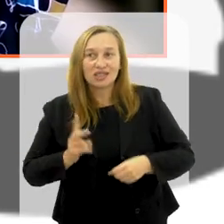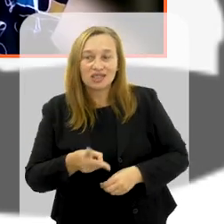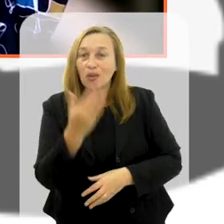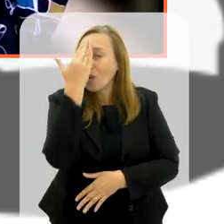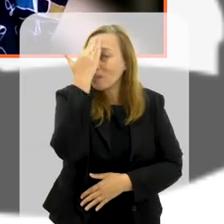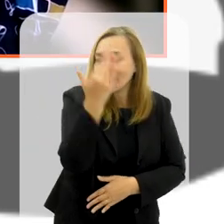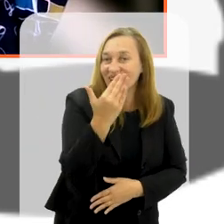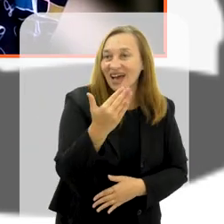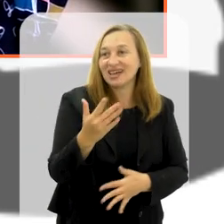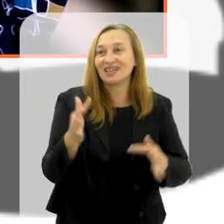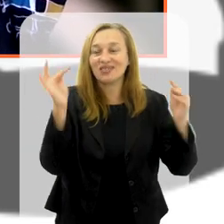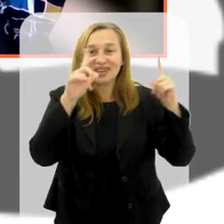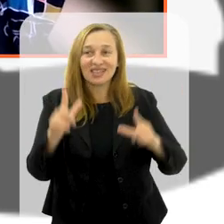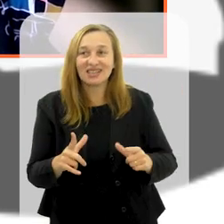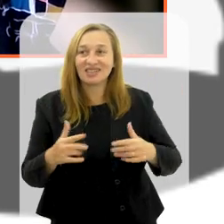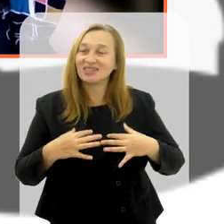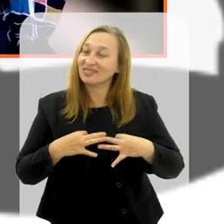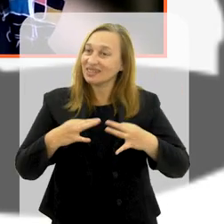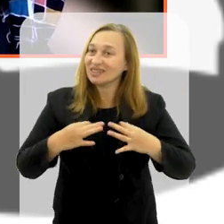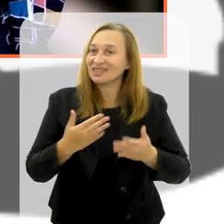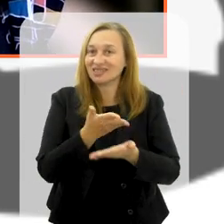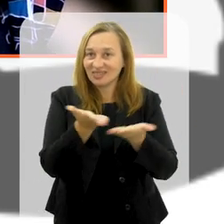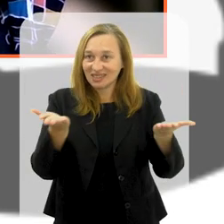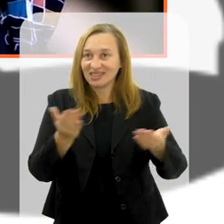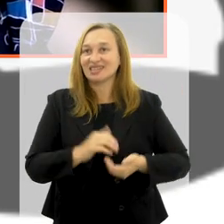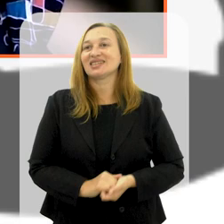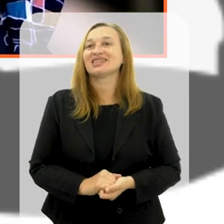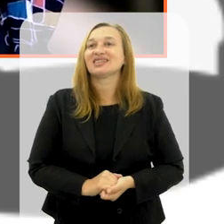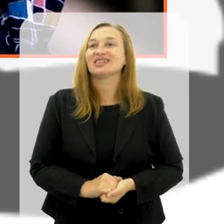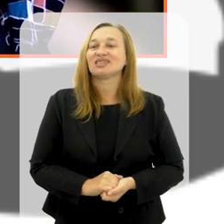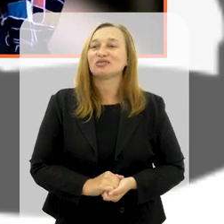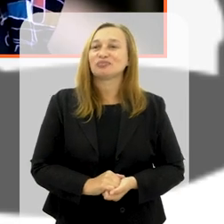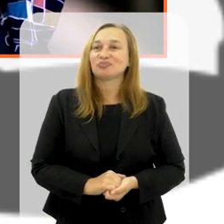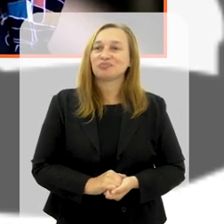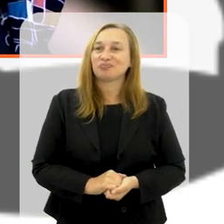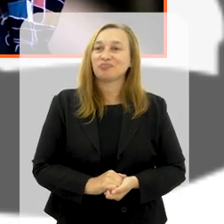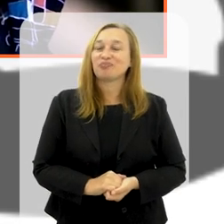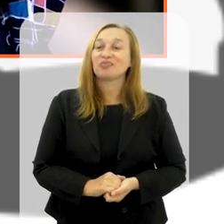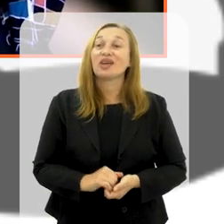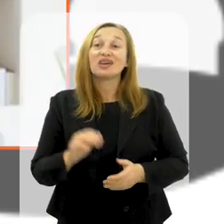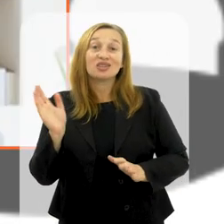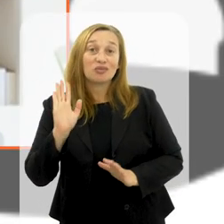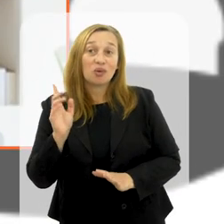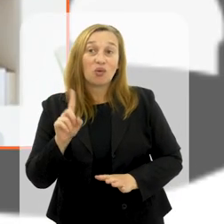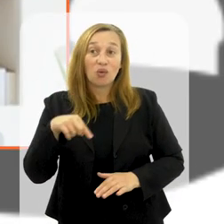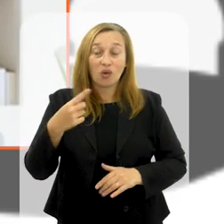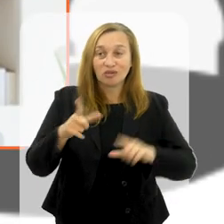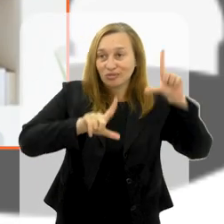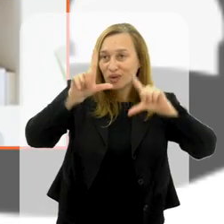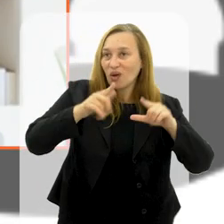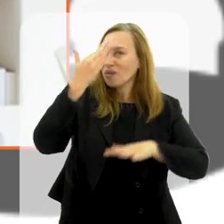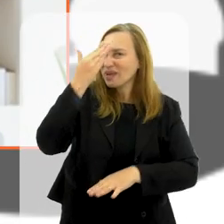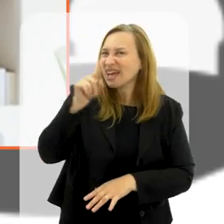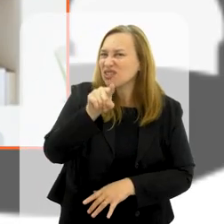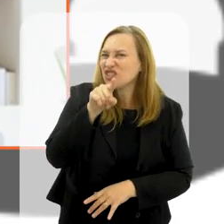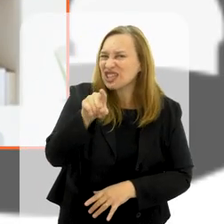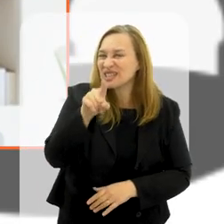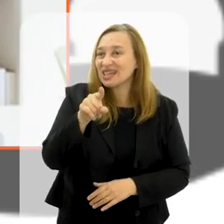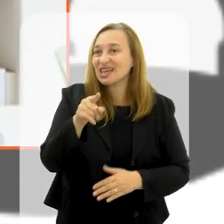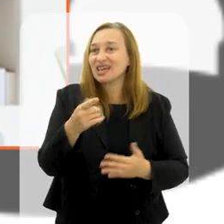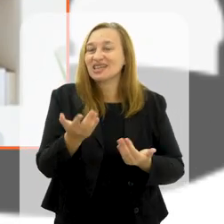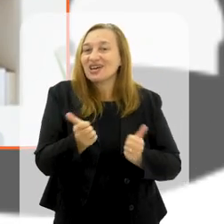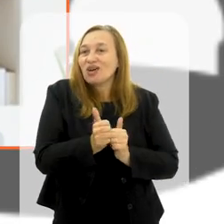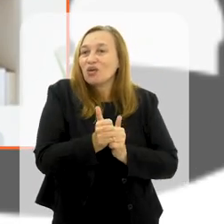sempre, Ana. Muito obrigada, enorme prazer. Estamos à disposição de todos. Até o próximo programa. E